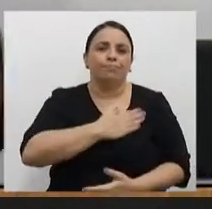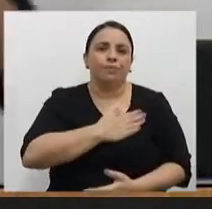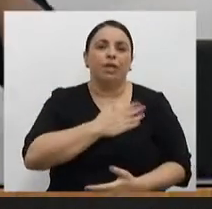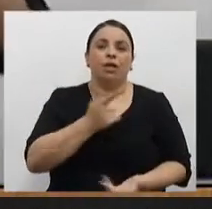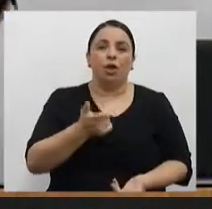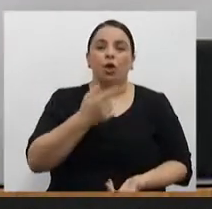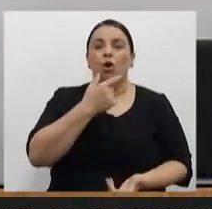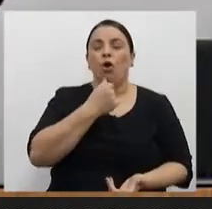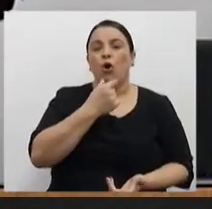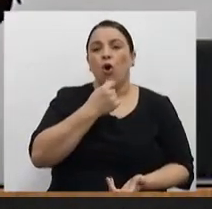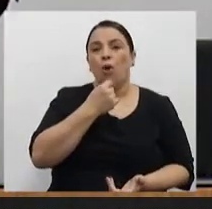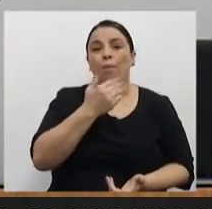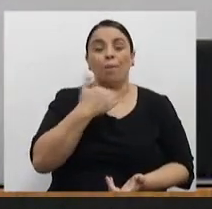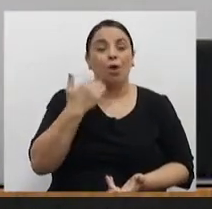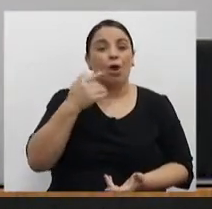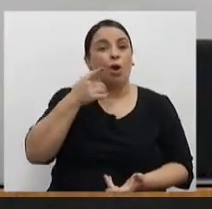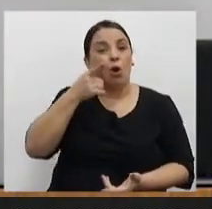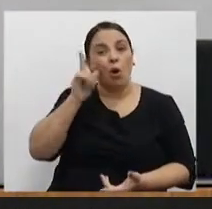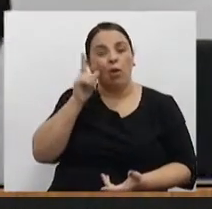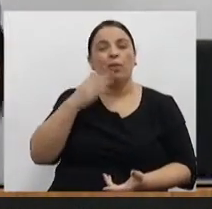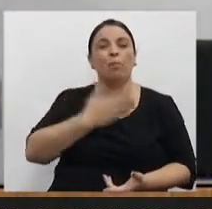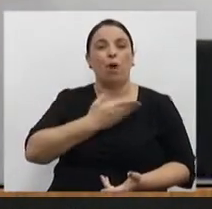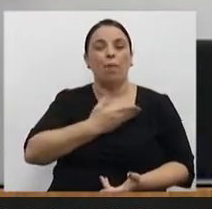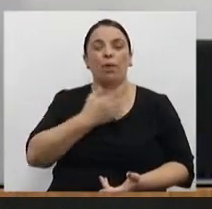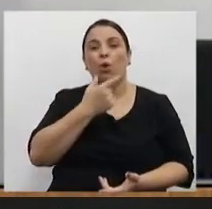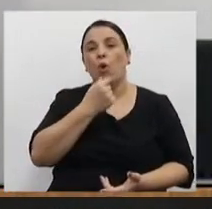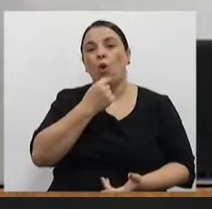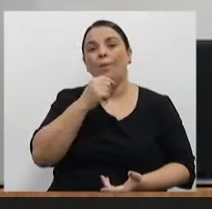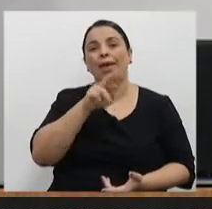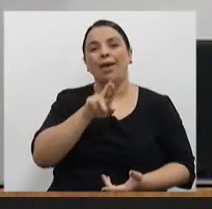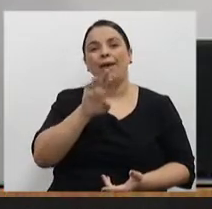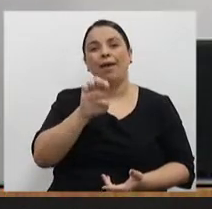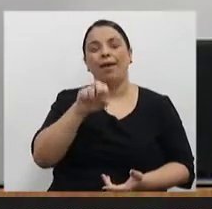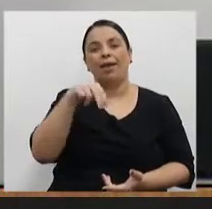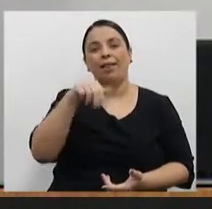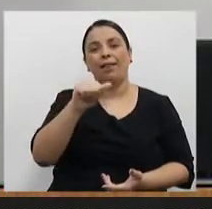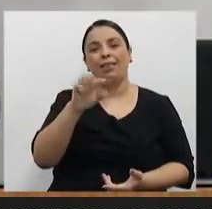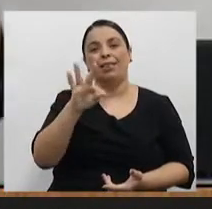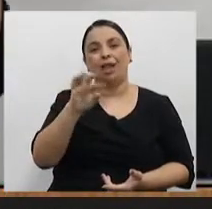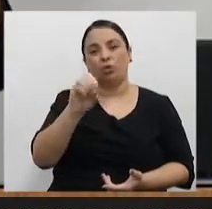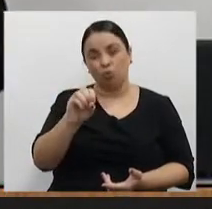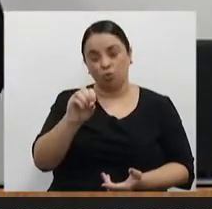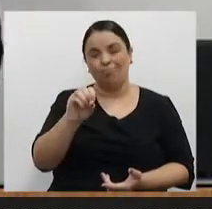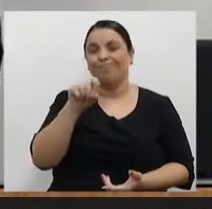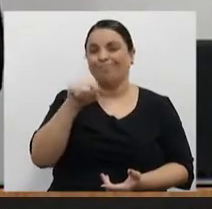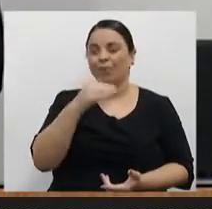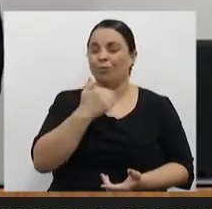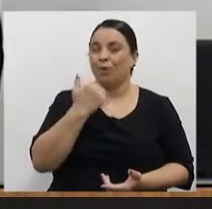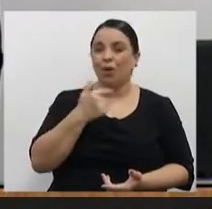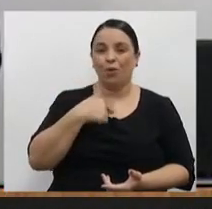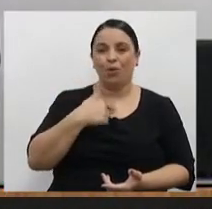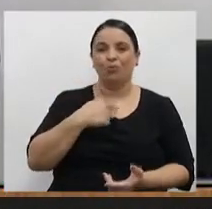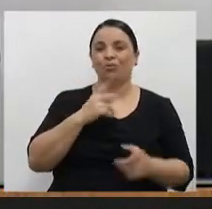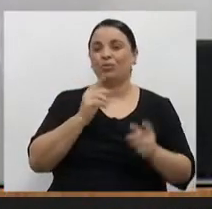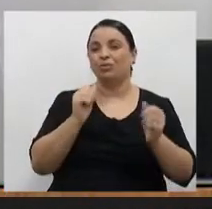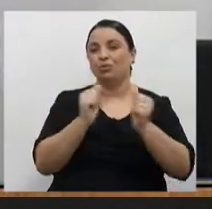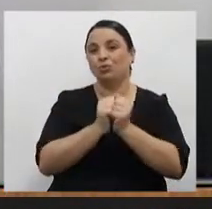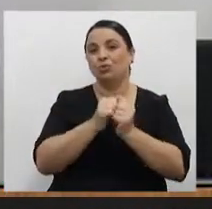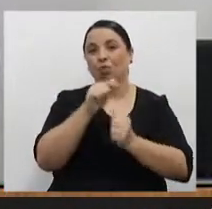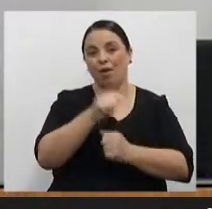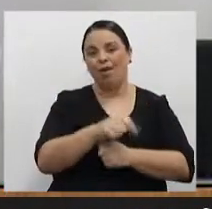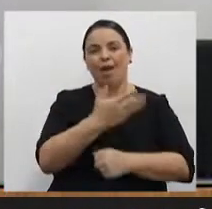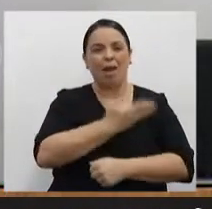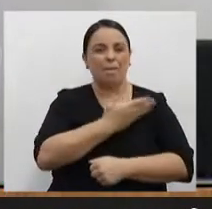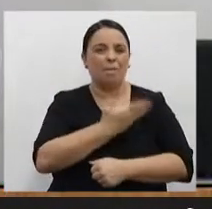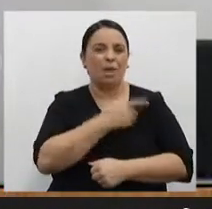mineiro, né? O Renato Lara Júnior, Juninho, né? Tivemos aí em vários momentos juntos. Juninho era da cozinha da minha casa, né?